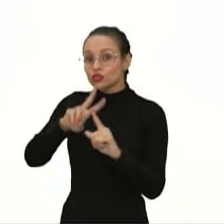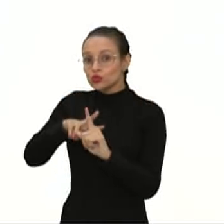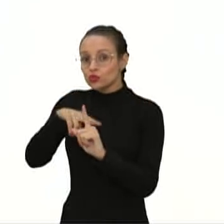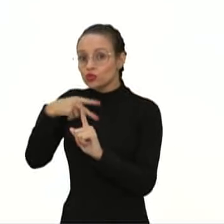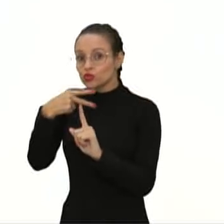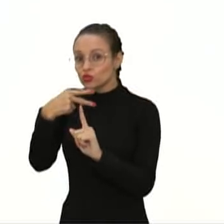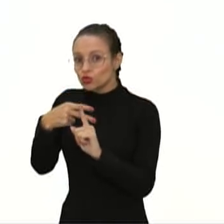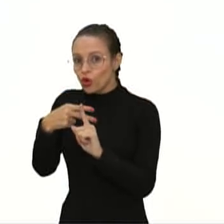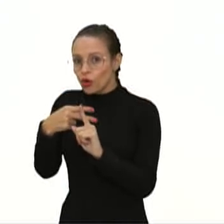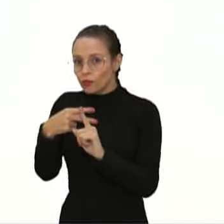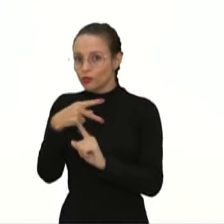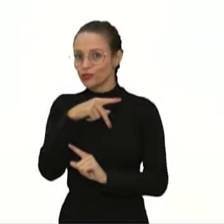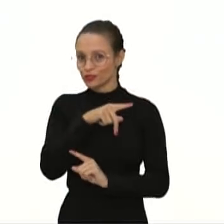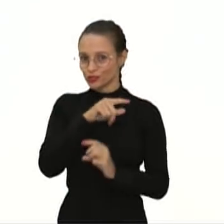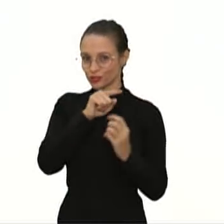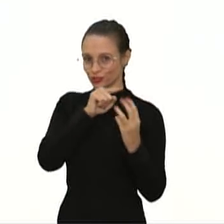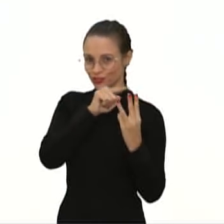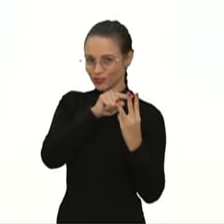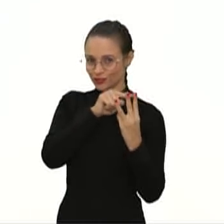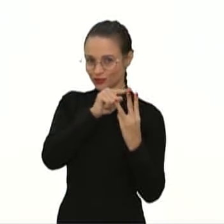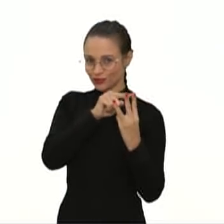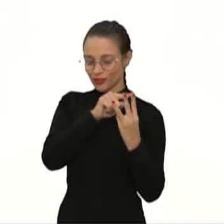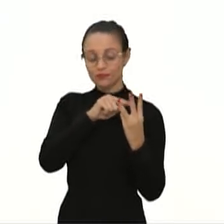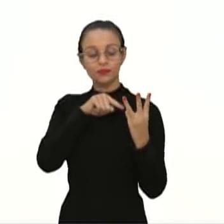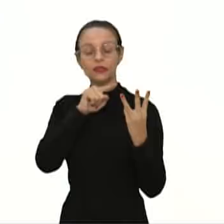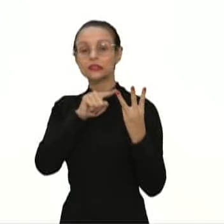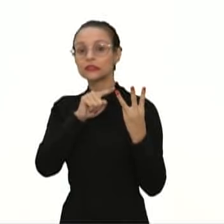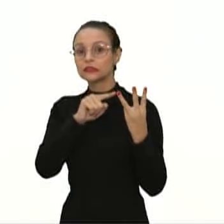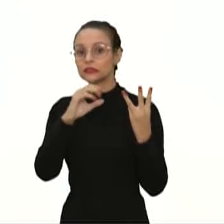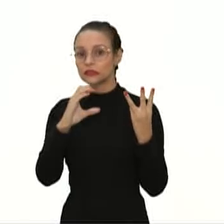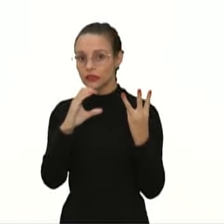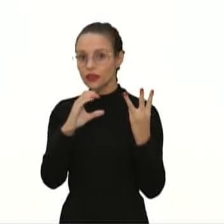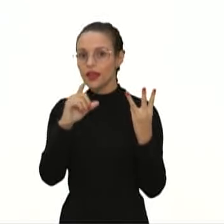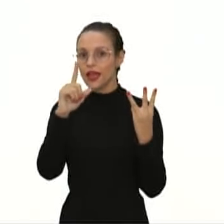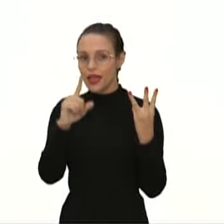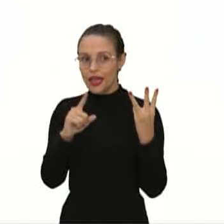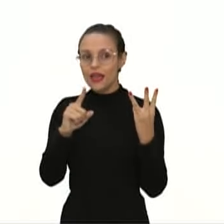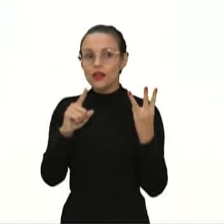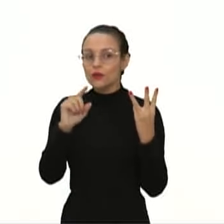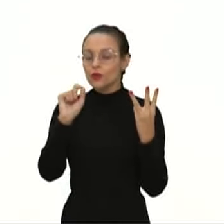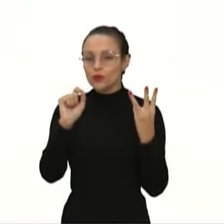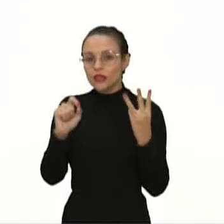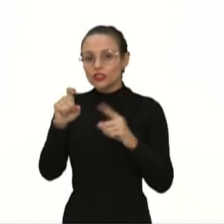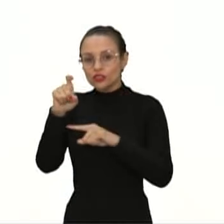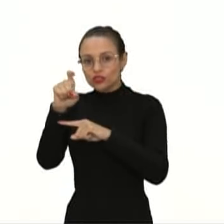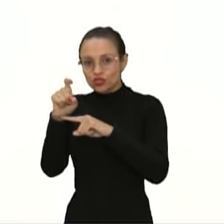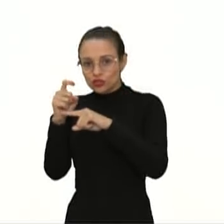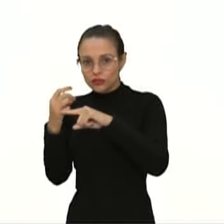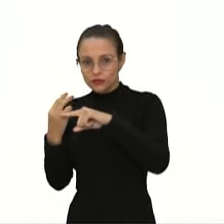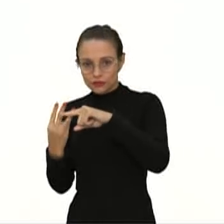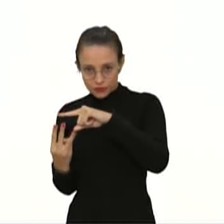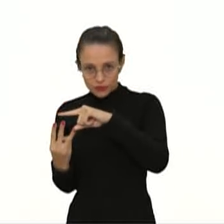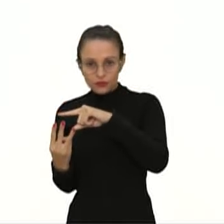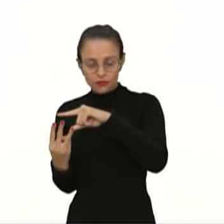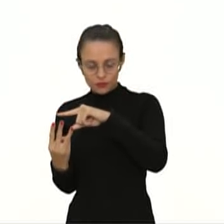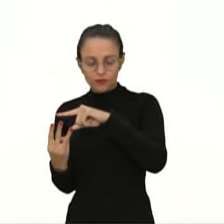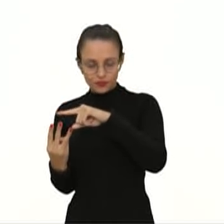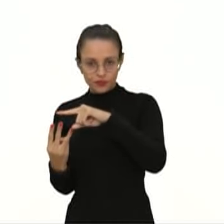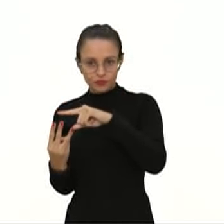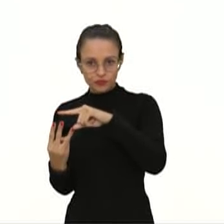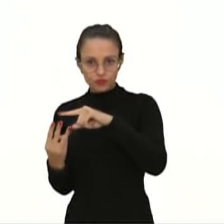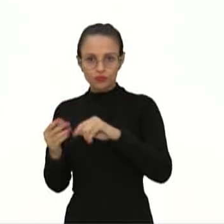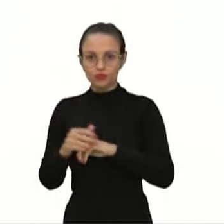funcionário A, então é 2x. E o funcionário C é a terça parte do funcionário A, então